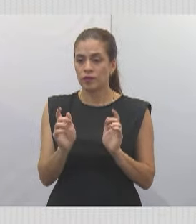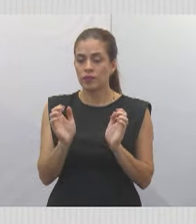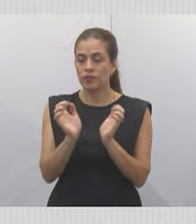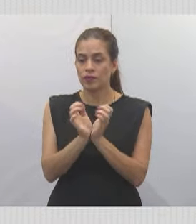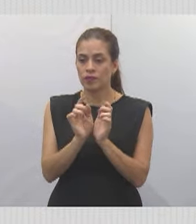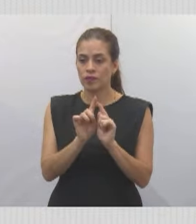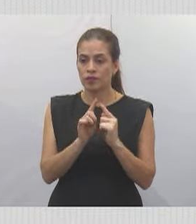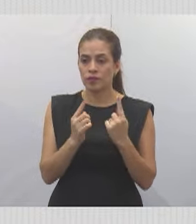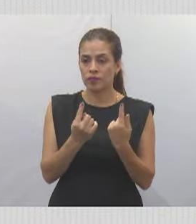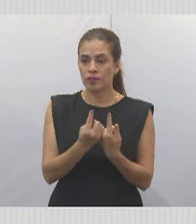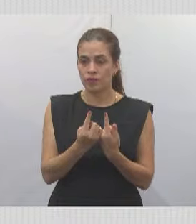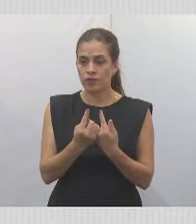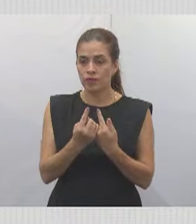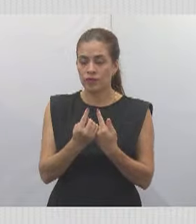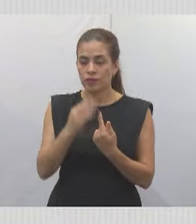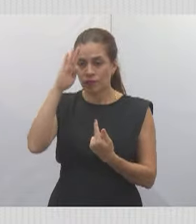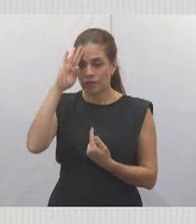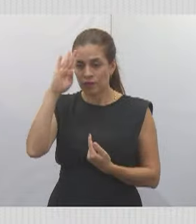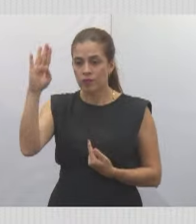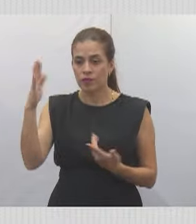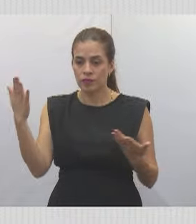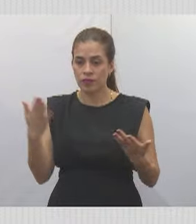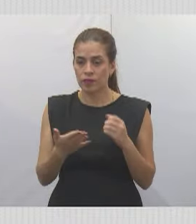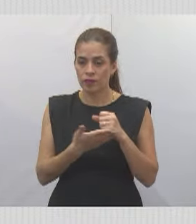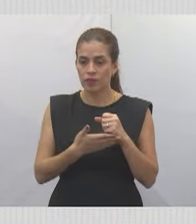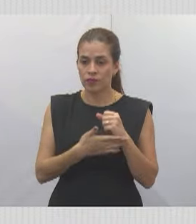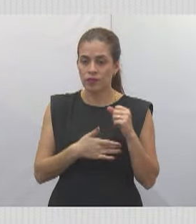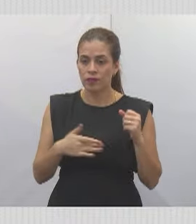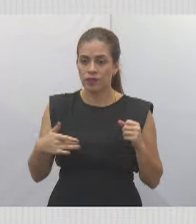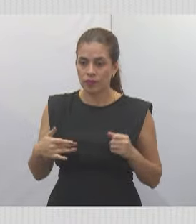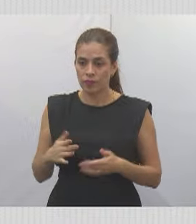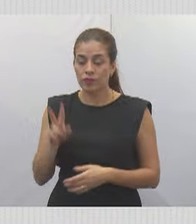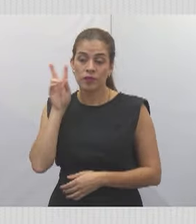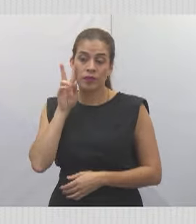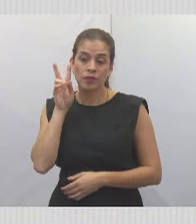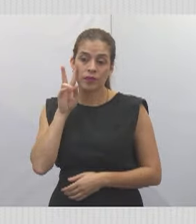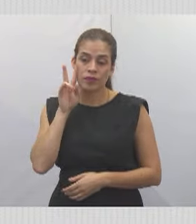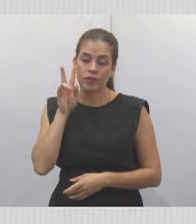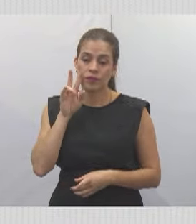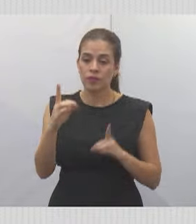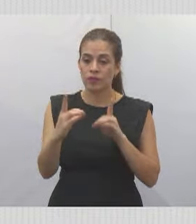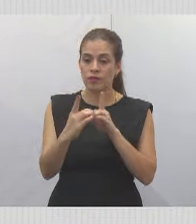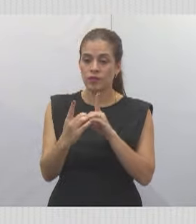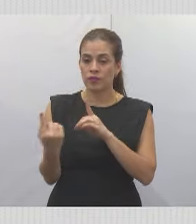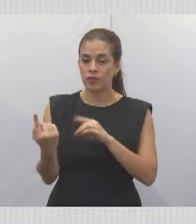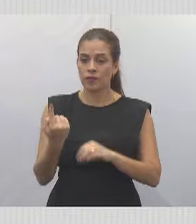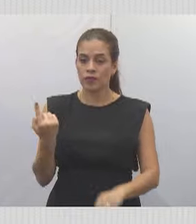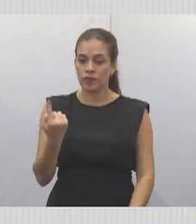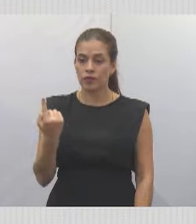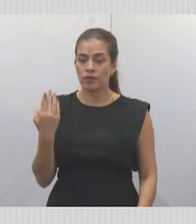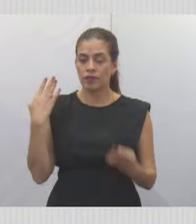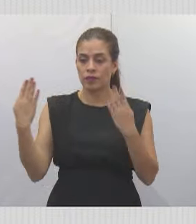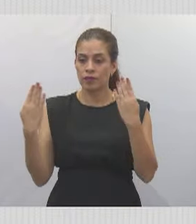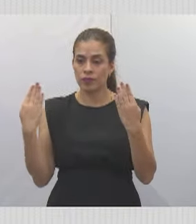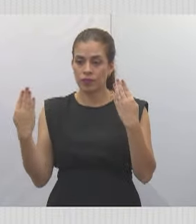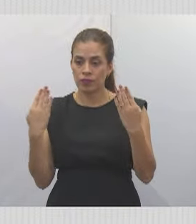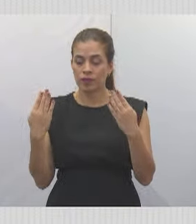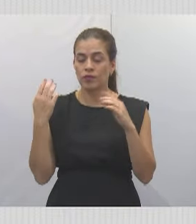é o que está sendo preconizado atualmente na atenção básica, né? Lembrando que os atendimentos individuais, em